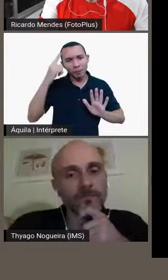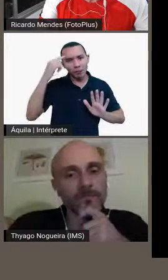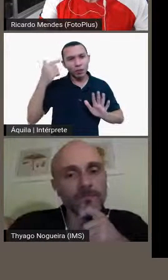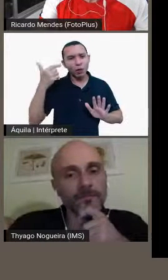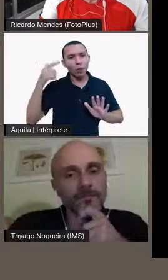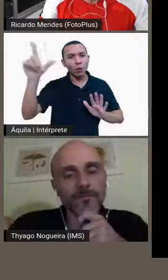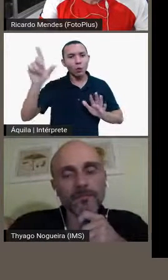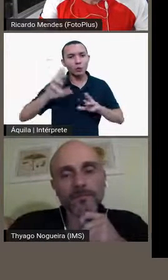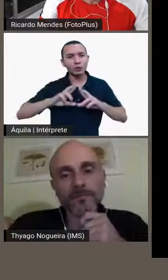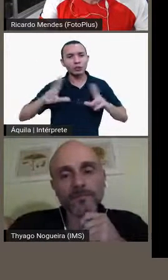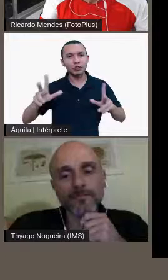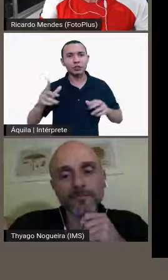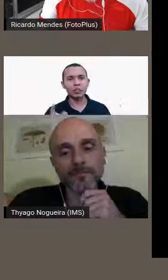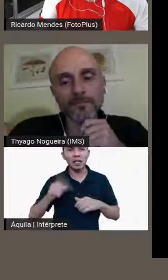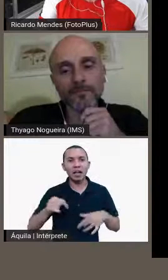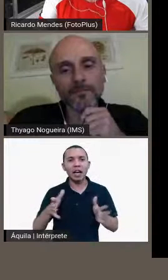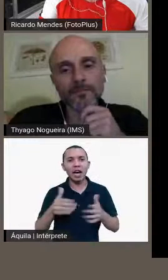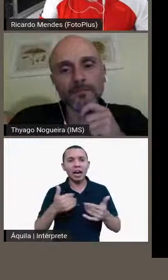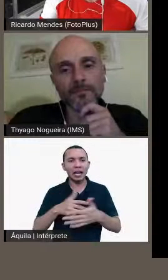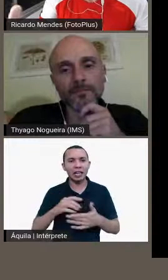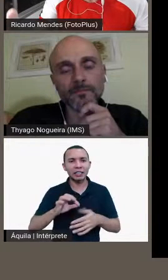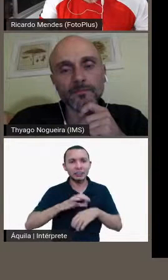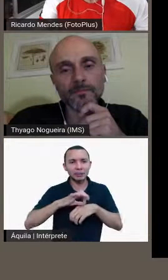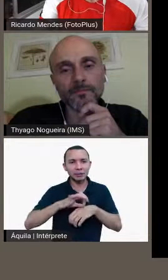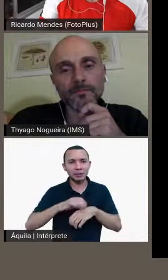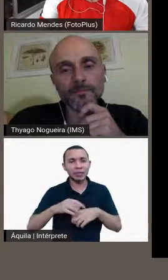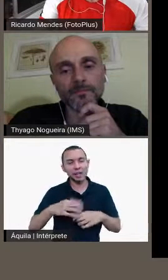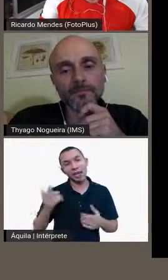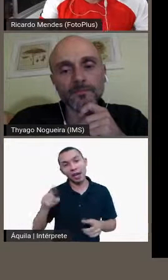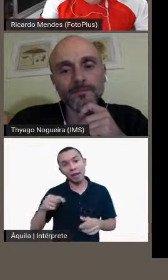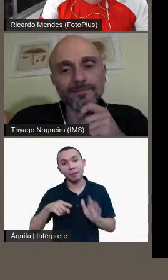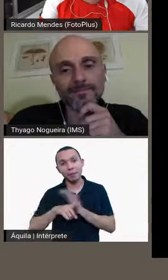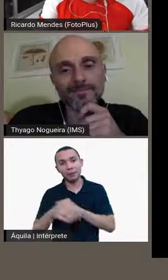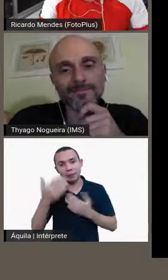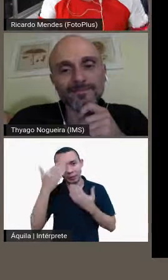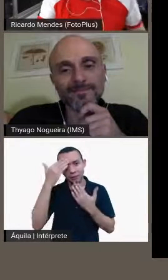irônico? Contra a caixa preta, o pictorialismo? É uma pergunta. Obrigado.